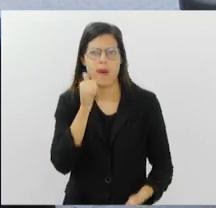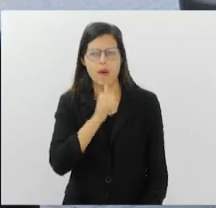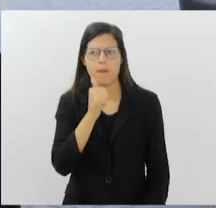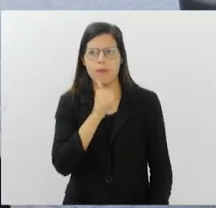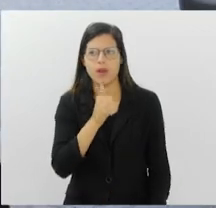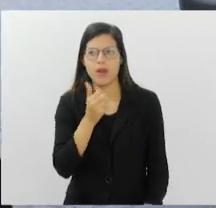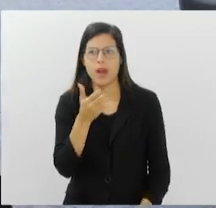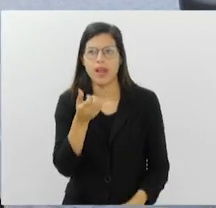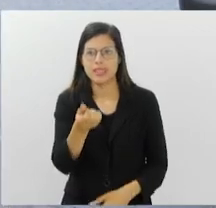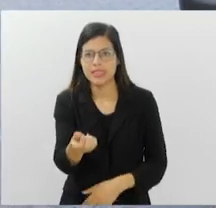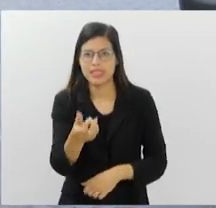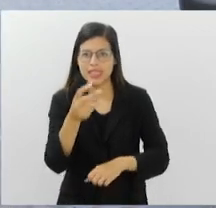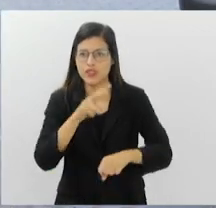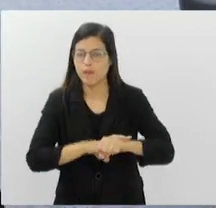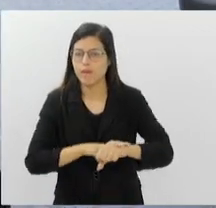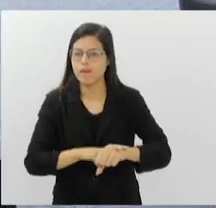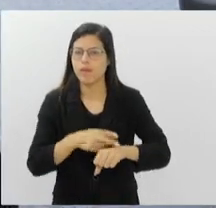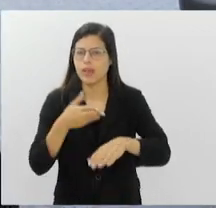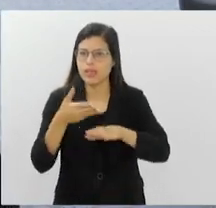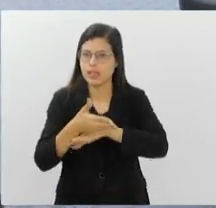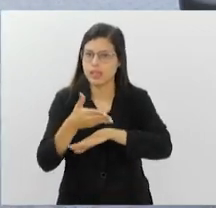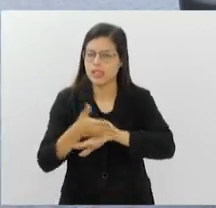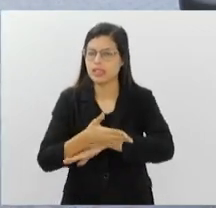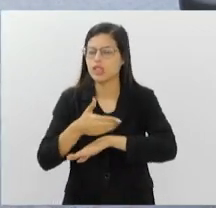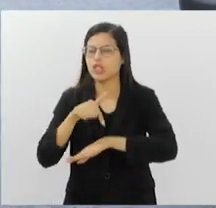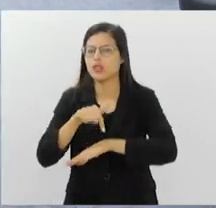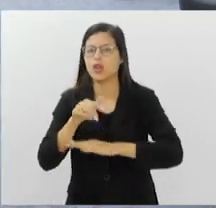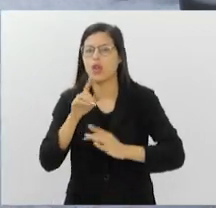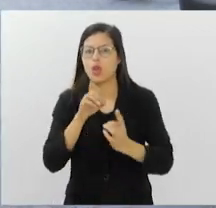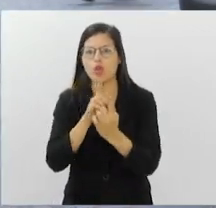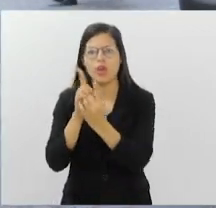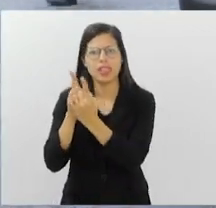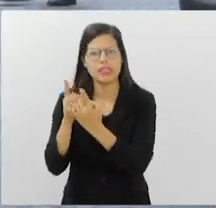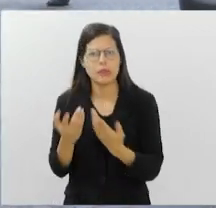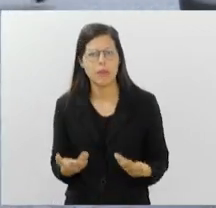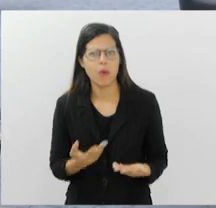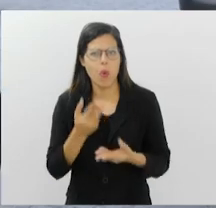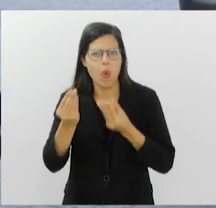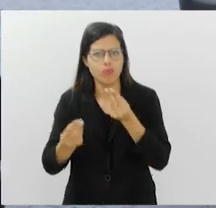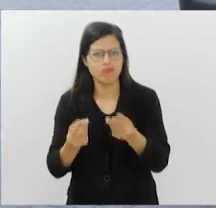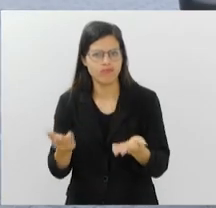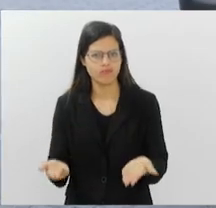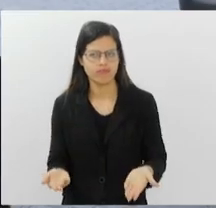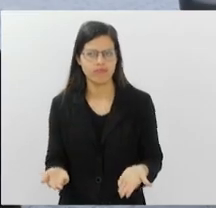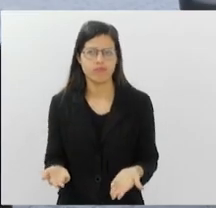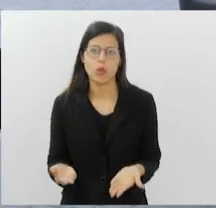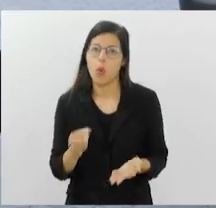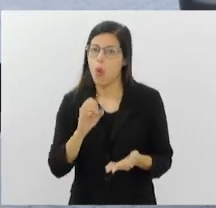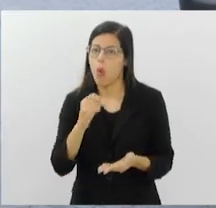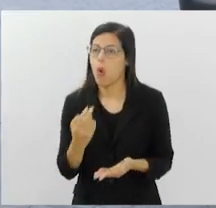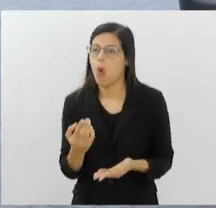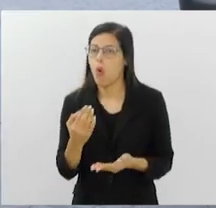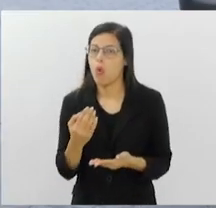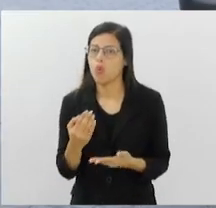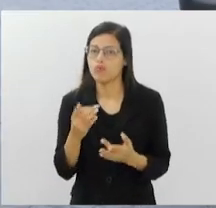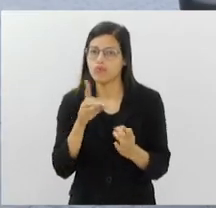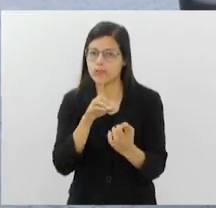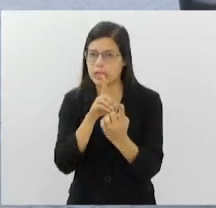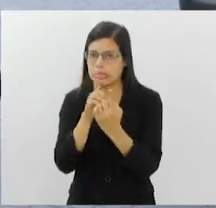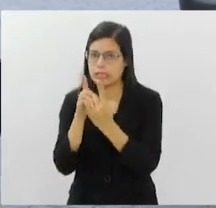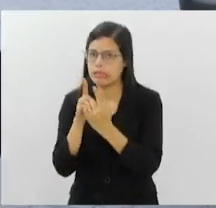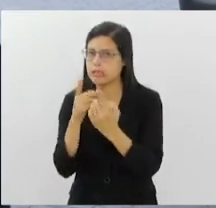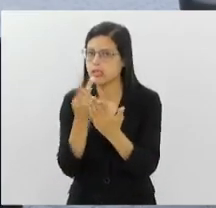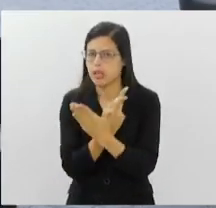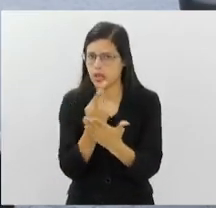6 vezes no pré-natal, como assim? Ou esse exame está errado, que muitas das vezes